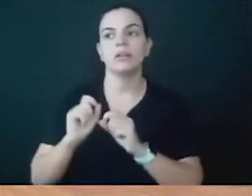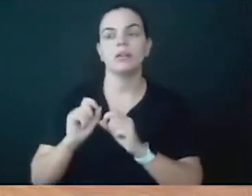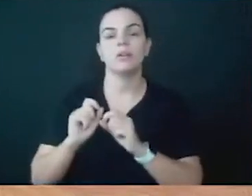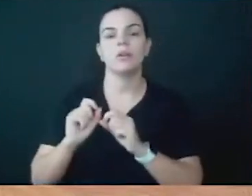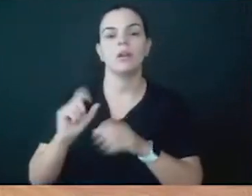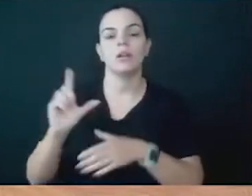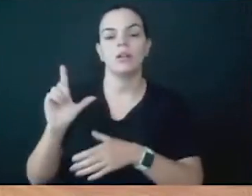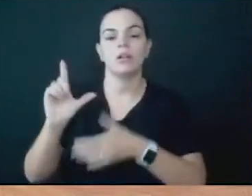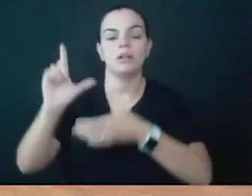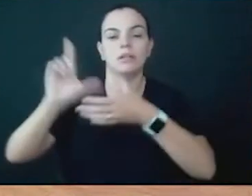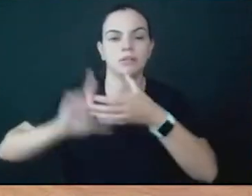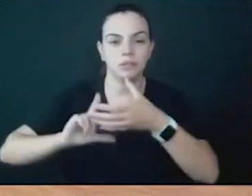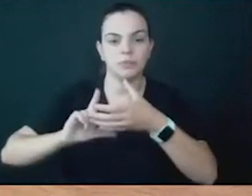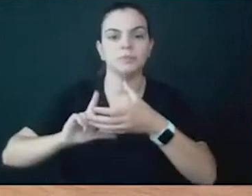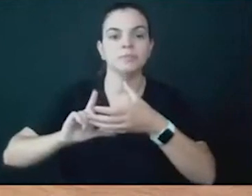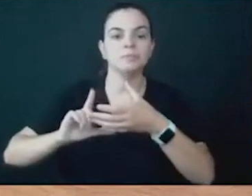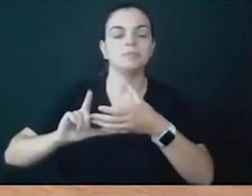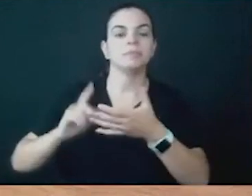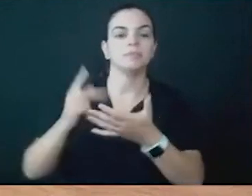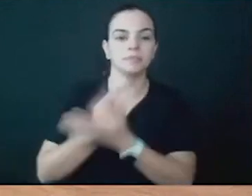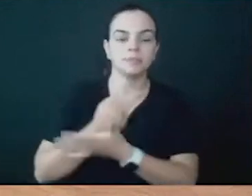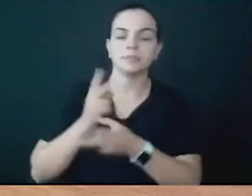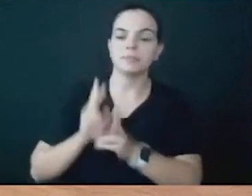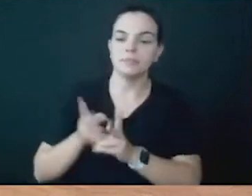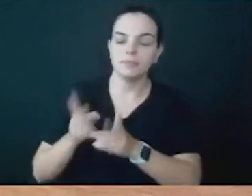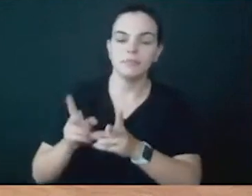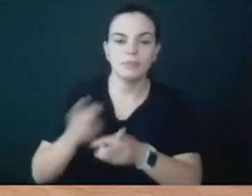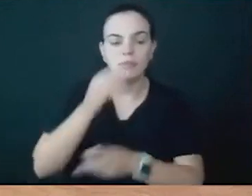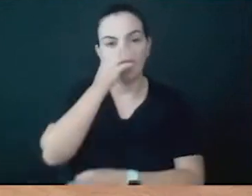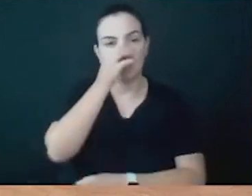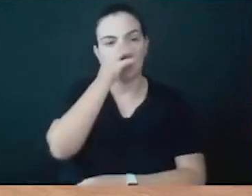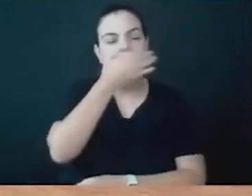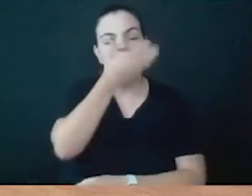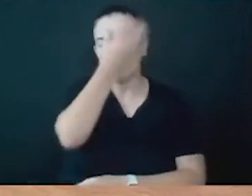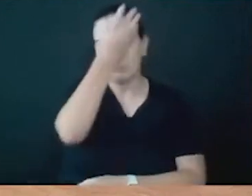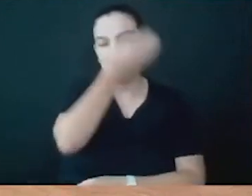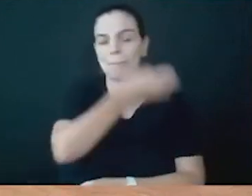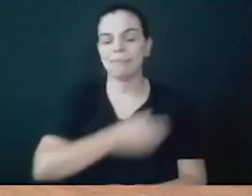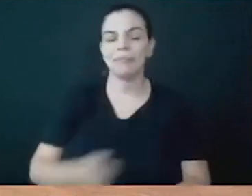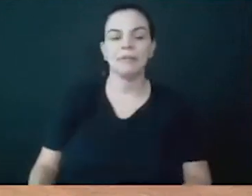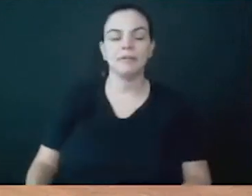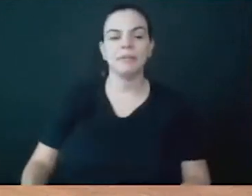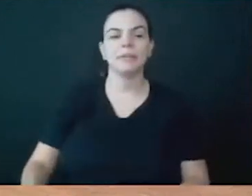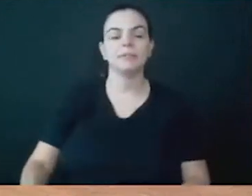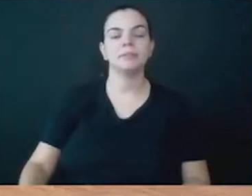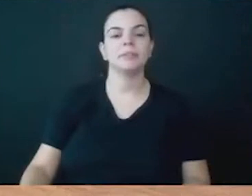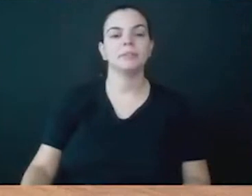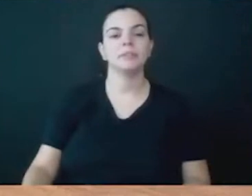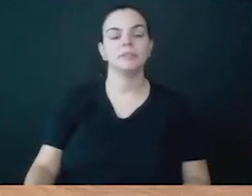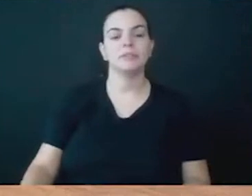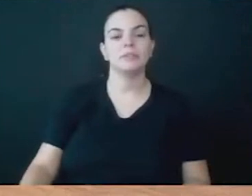acontecendo normalmente. É óbvio que essa questão do catador e do preço do papel impacta diretamente nesse serviço, pois